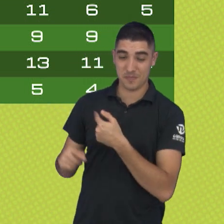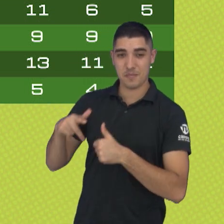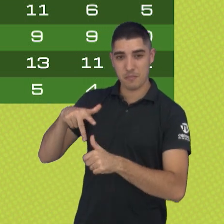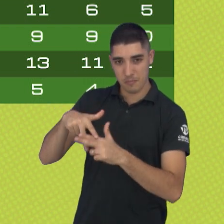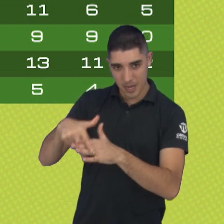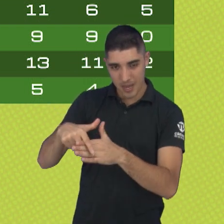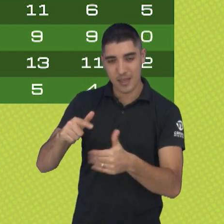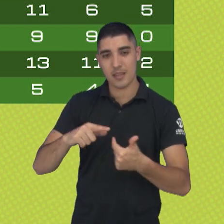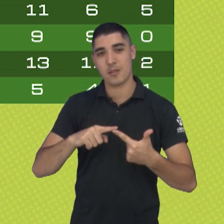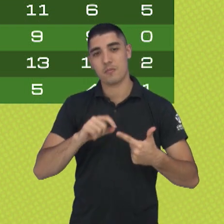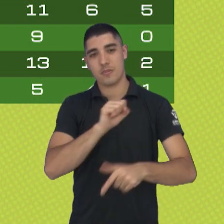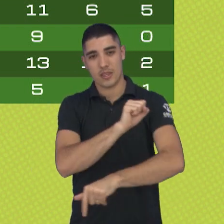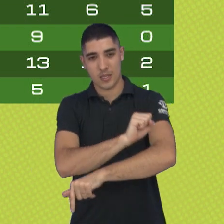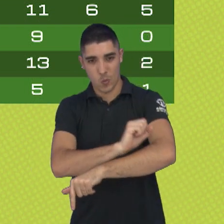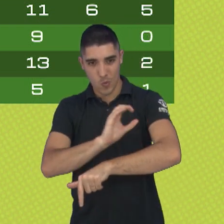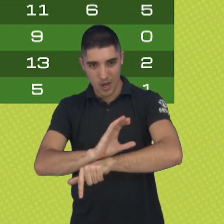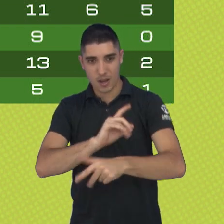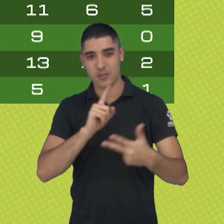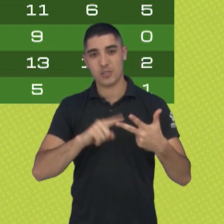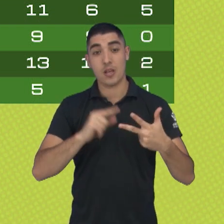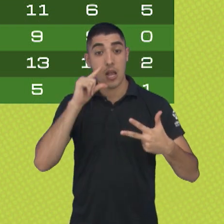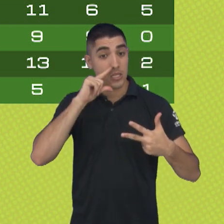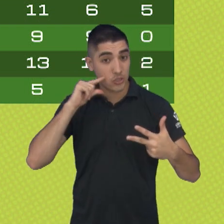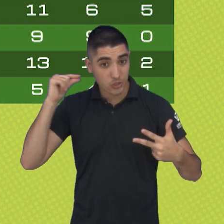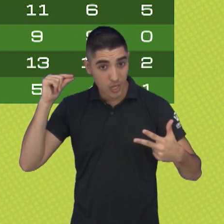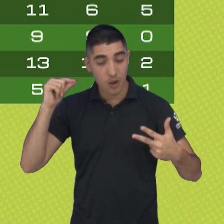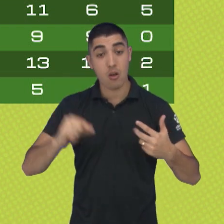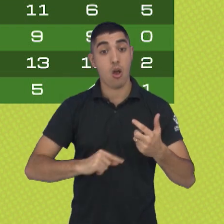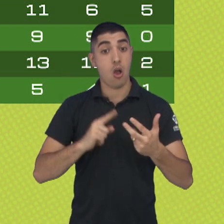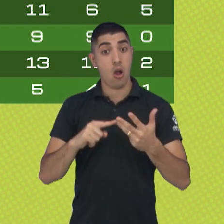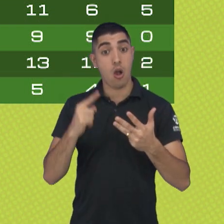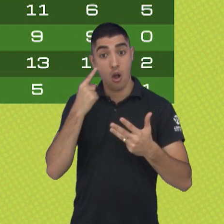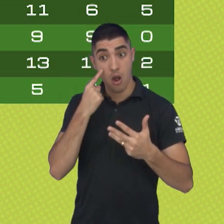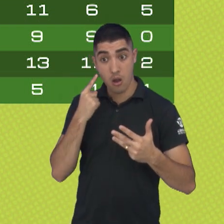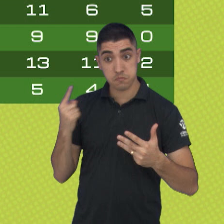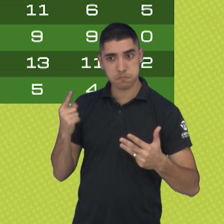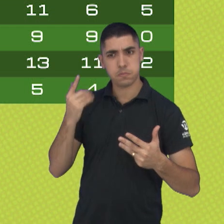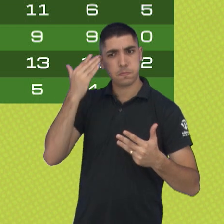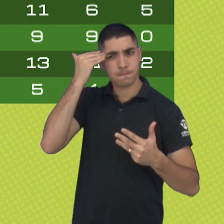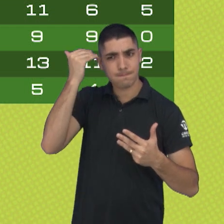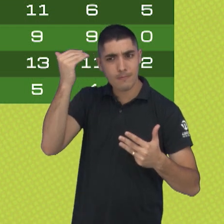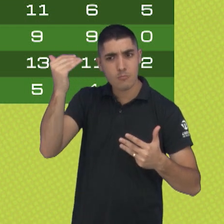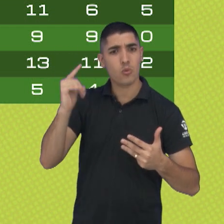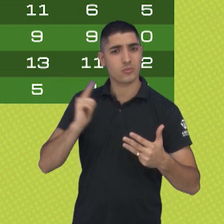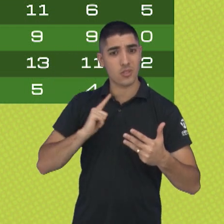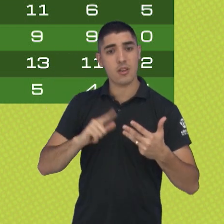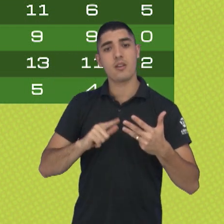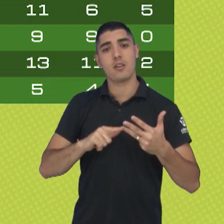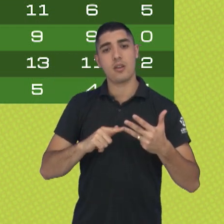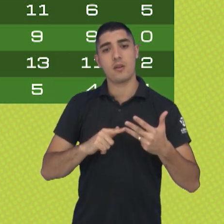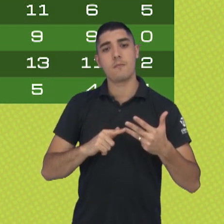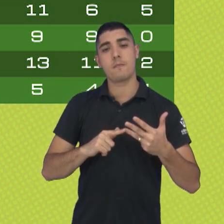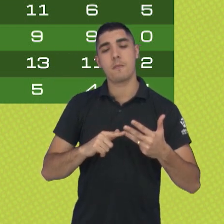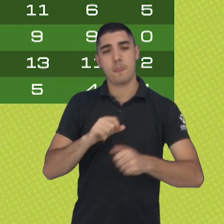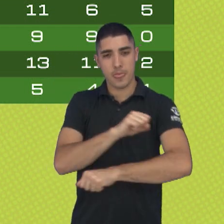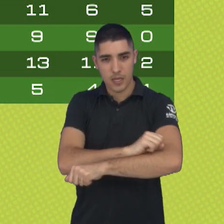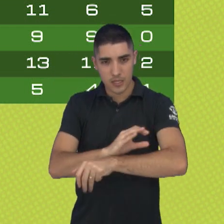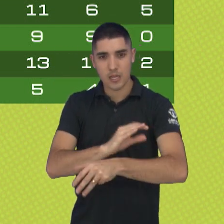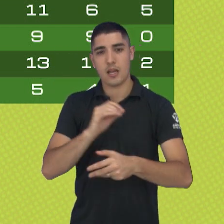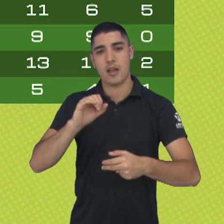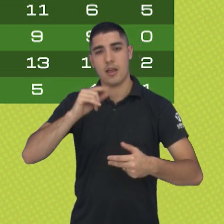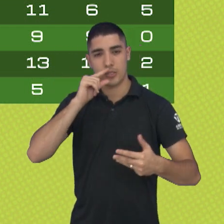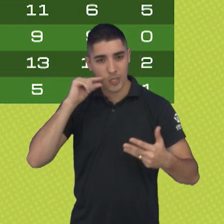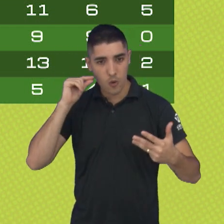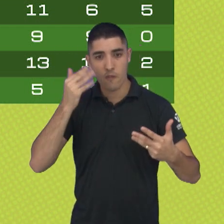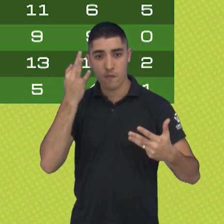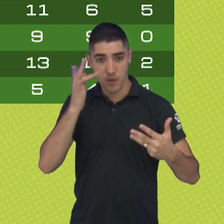20 pontos. Em segundo, São Carlense, 15 de Jaú. Olha quanto time tradicional a gente vê aí na 4ª divisão. São Carlense, 15 de Jaú, Francana,